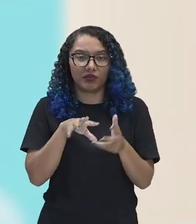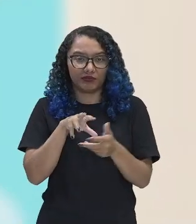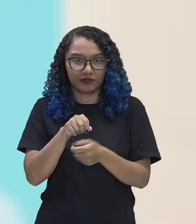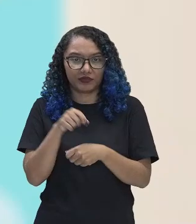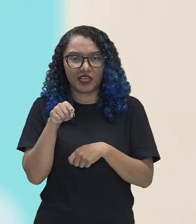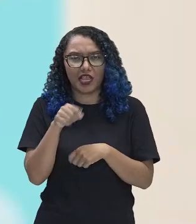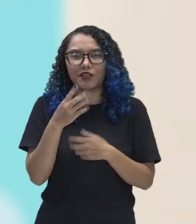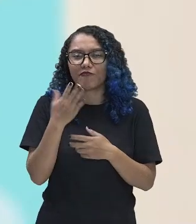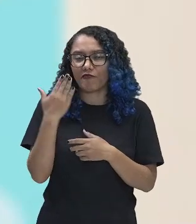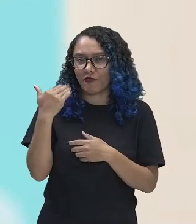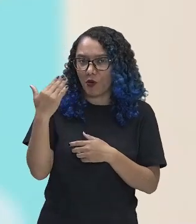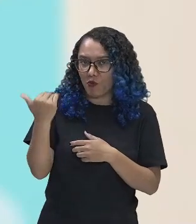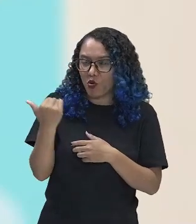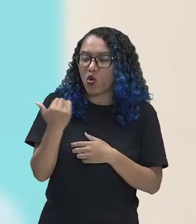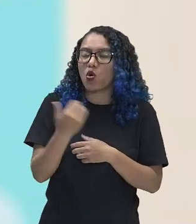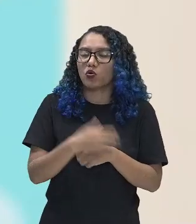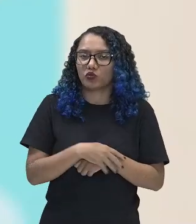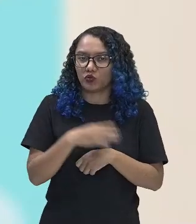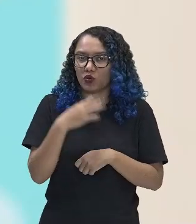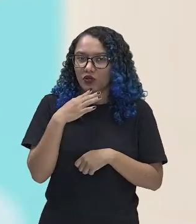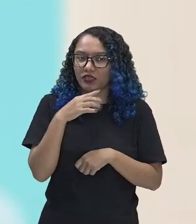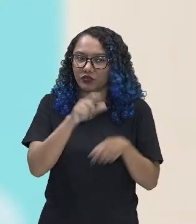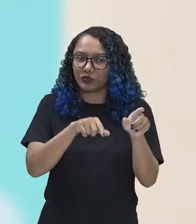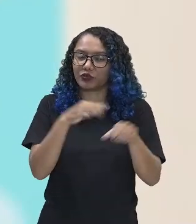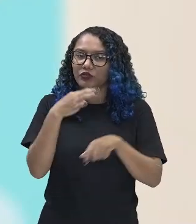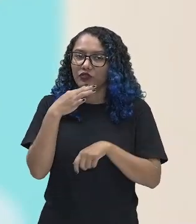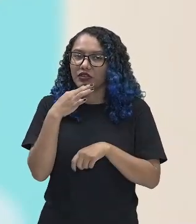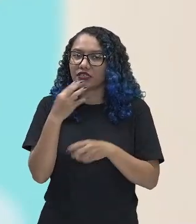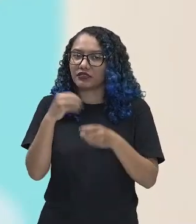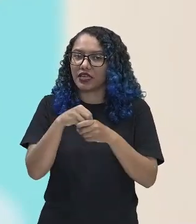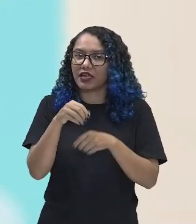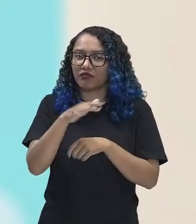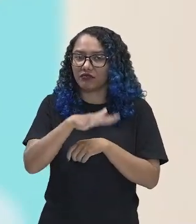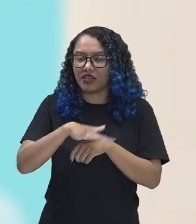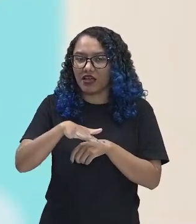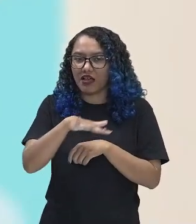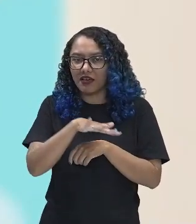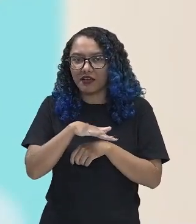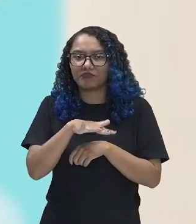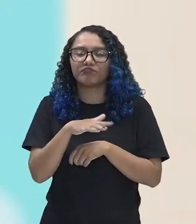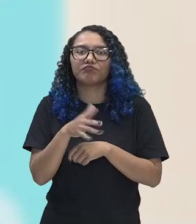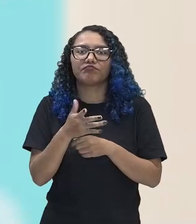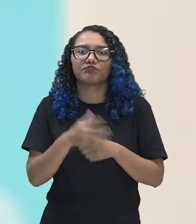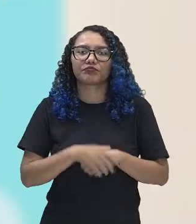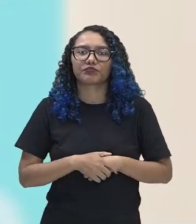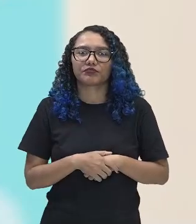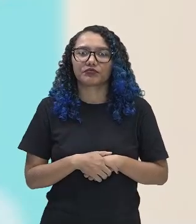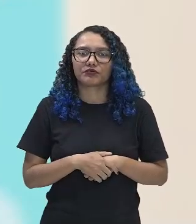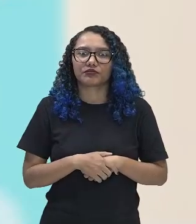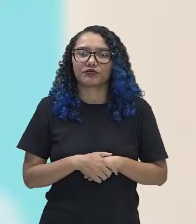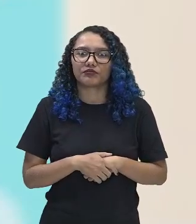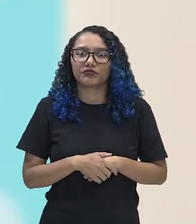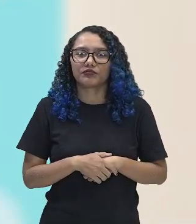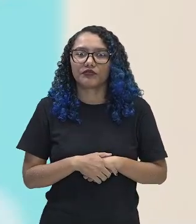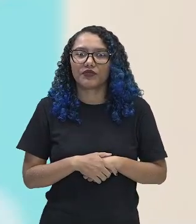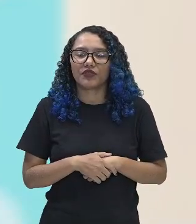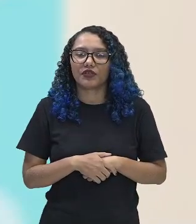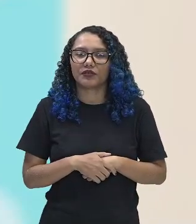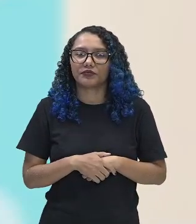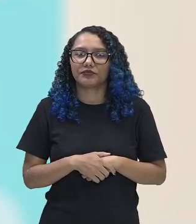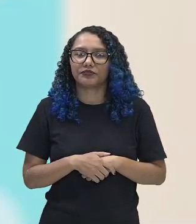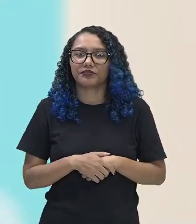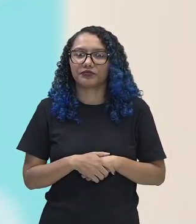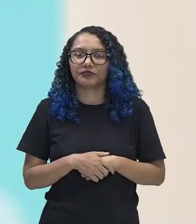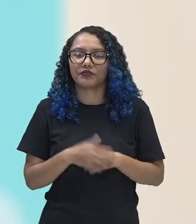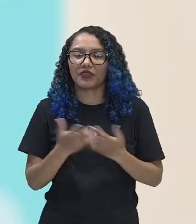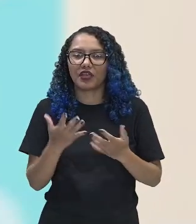bastante conhecido e reconhecido dentro do Senado Federal, enfim, todas essas organizações que trabalham com as